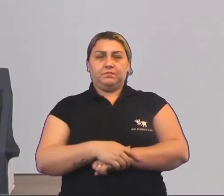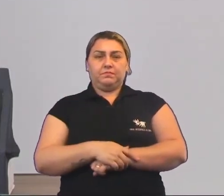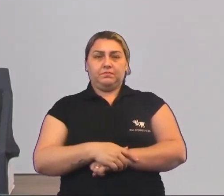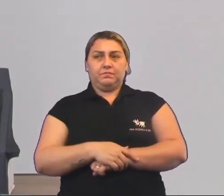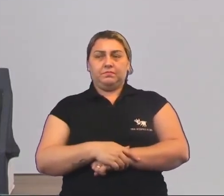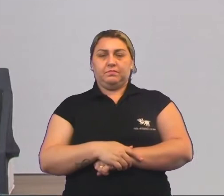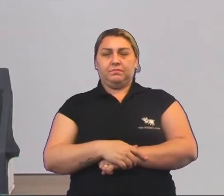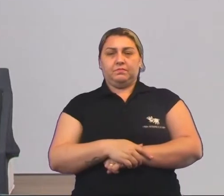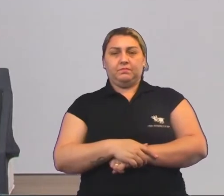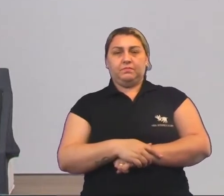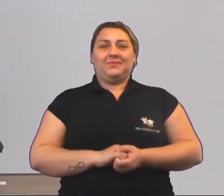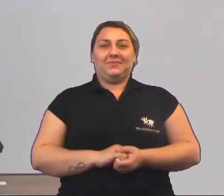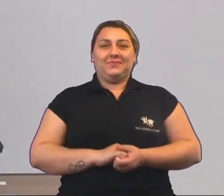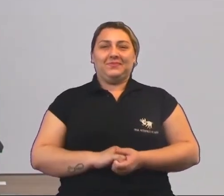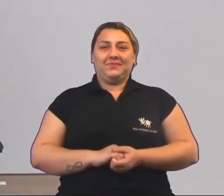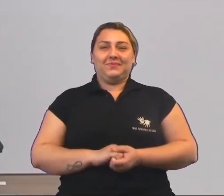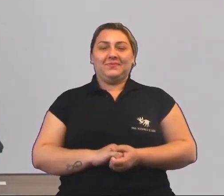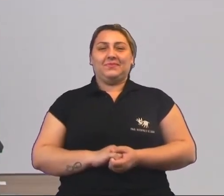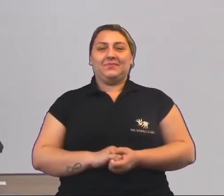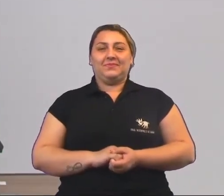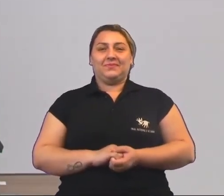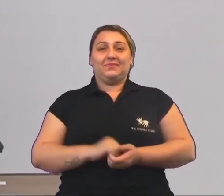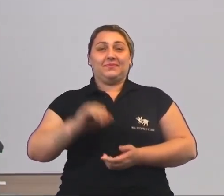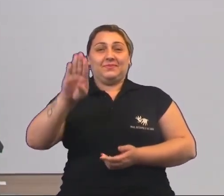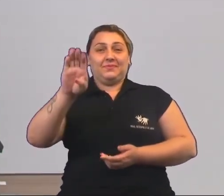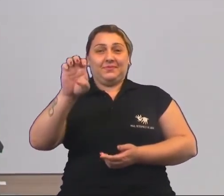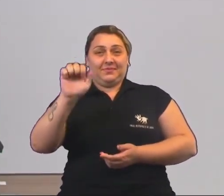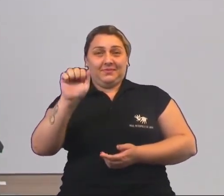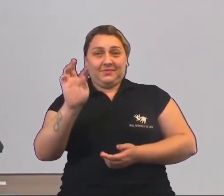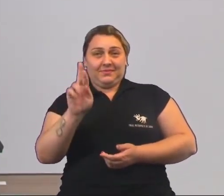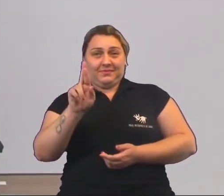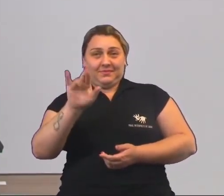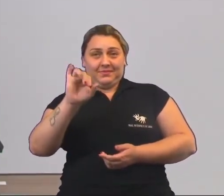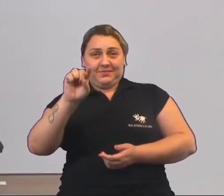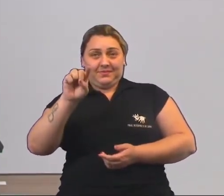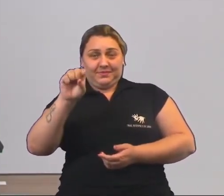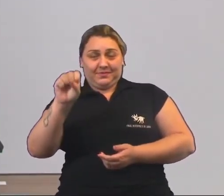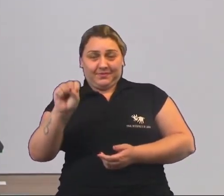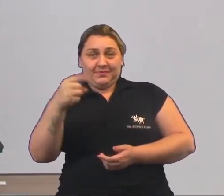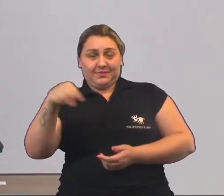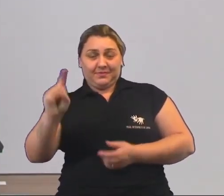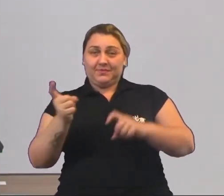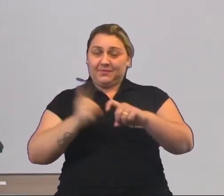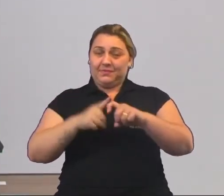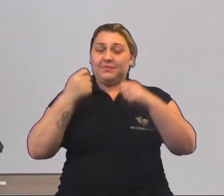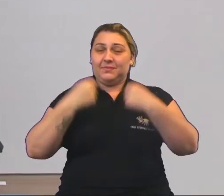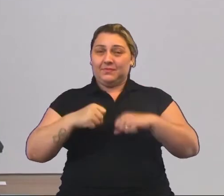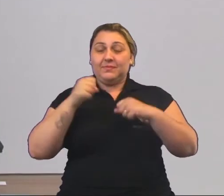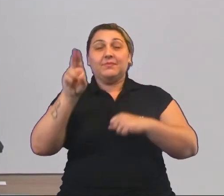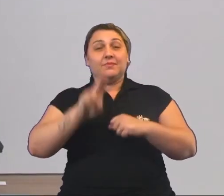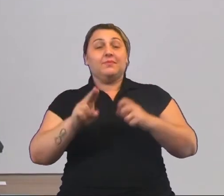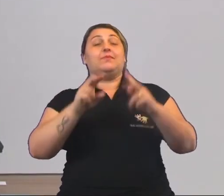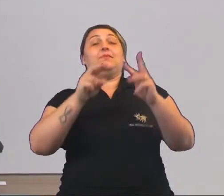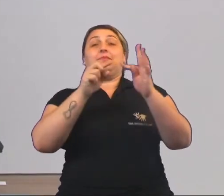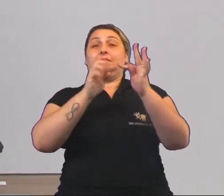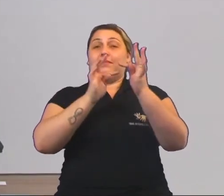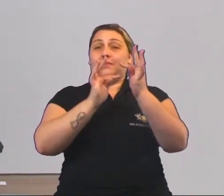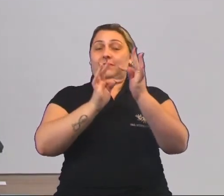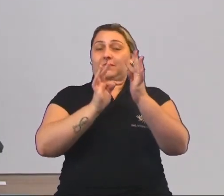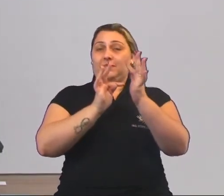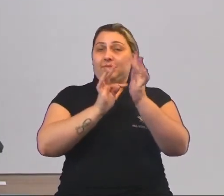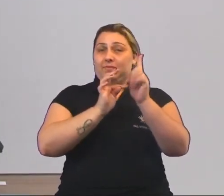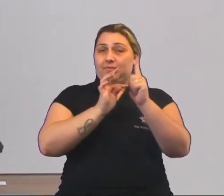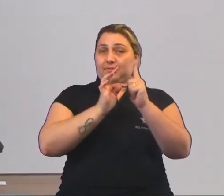verificar novamente. Beatriz foi ao médico e precisará verificar a temperatura usando o termômetro a cada